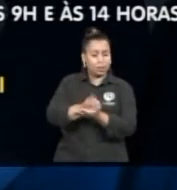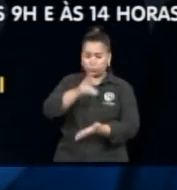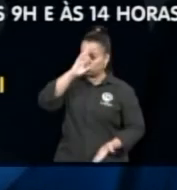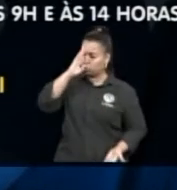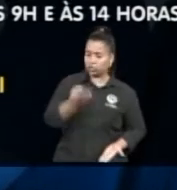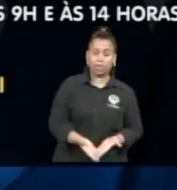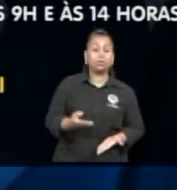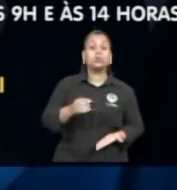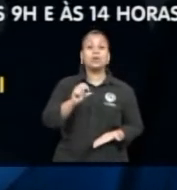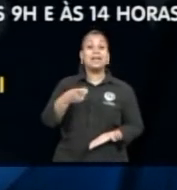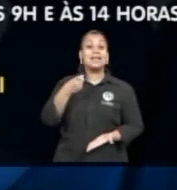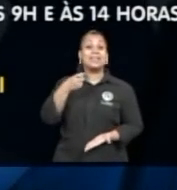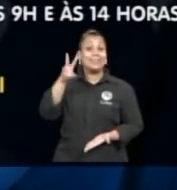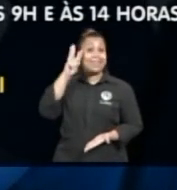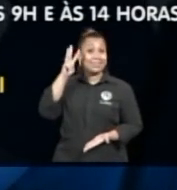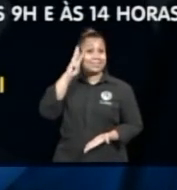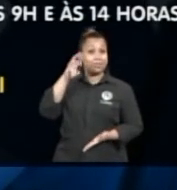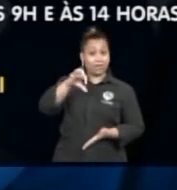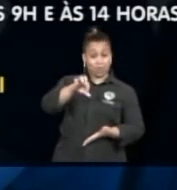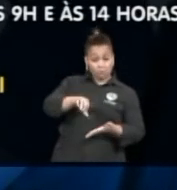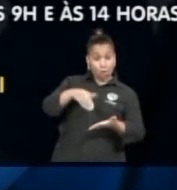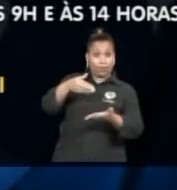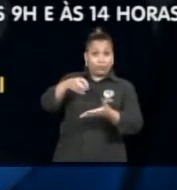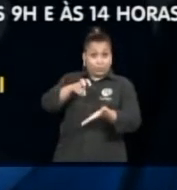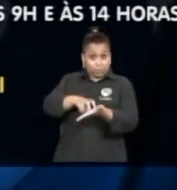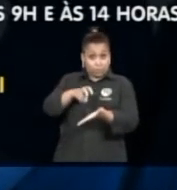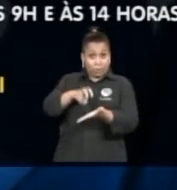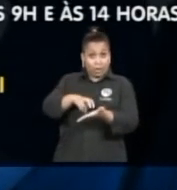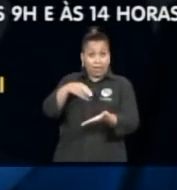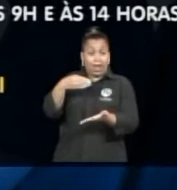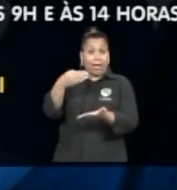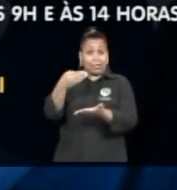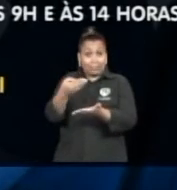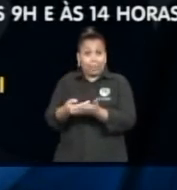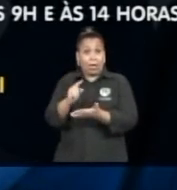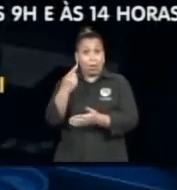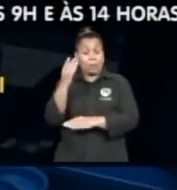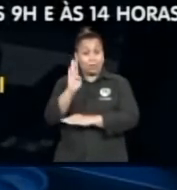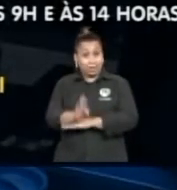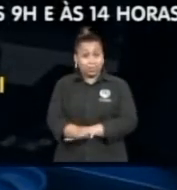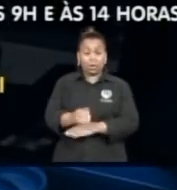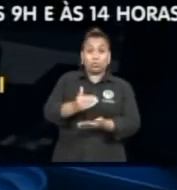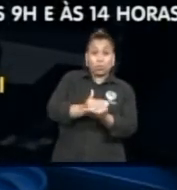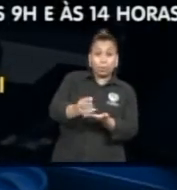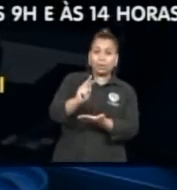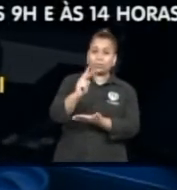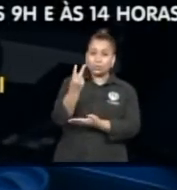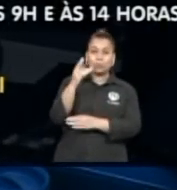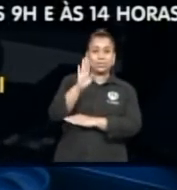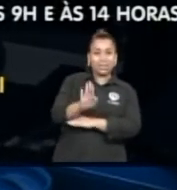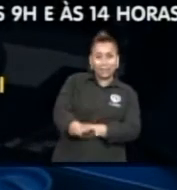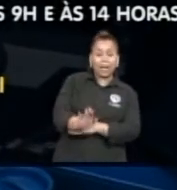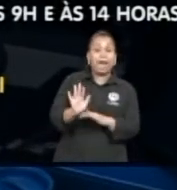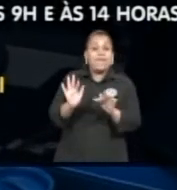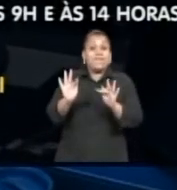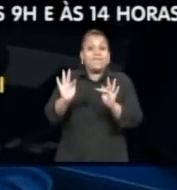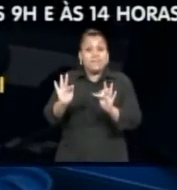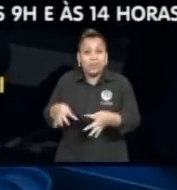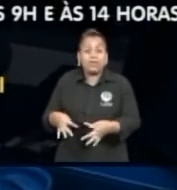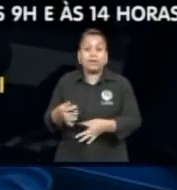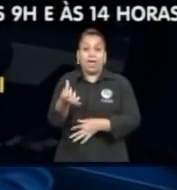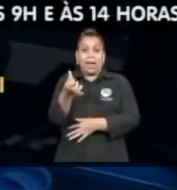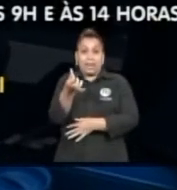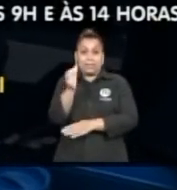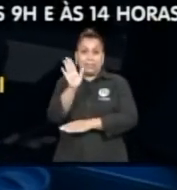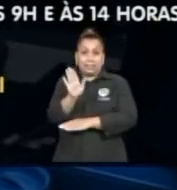das 9 a 1 hora da tarde, e outra sessão no mesmo dia, com início às 2 horas da tarde, com encerramento às